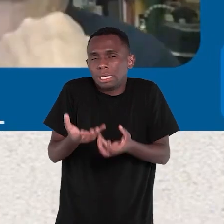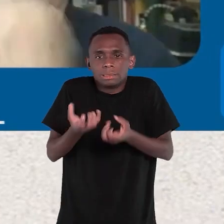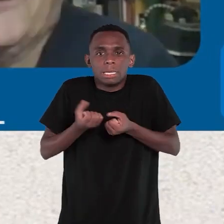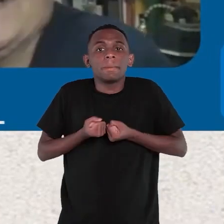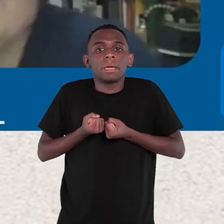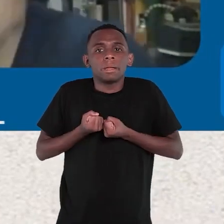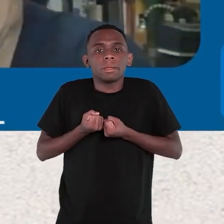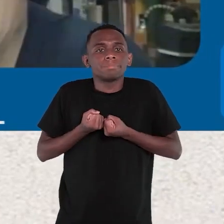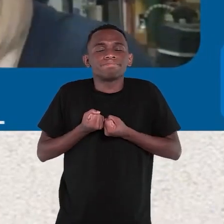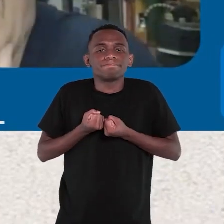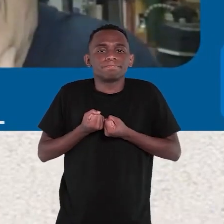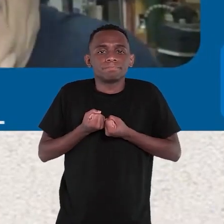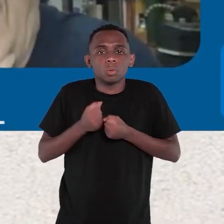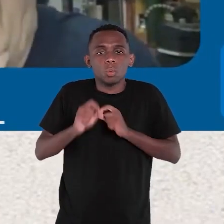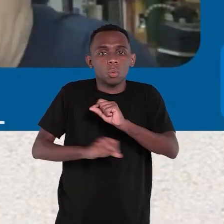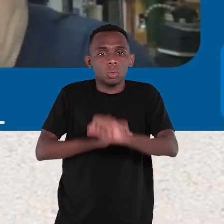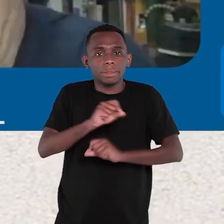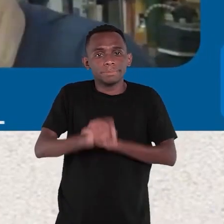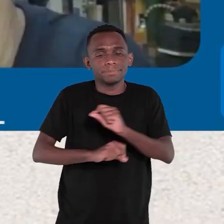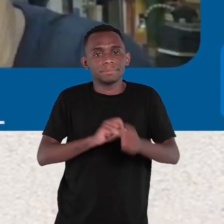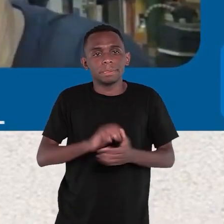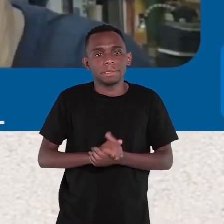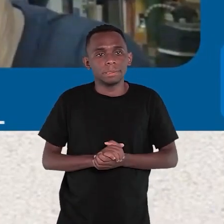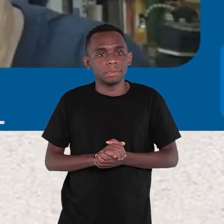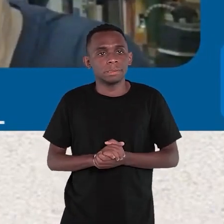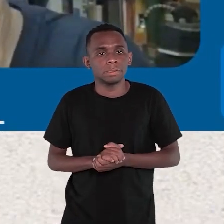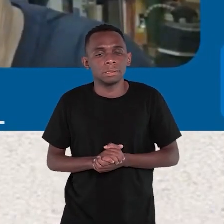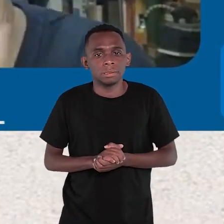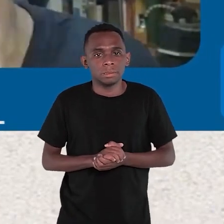receberem, né, digamos assim,